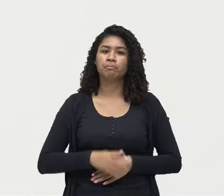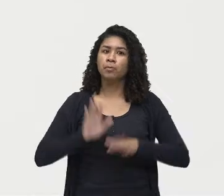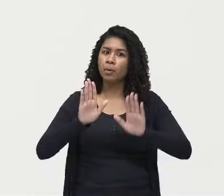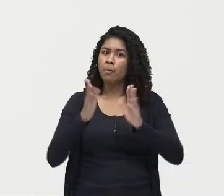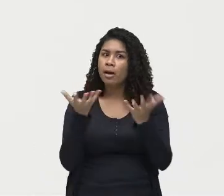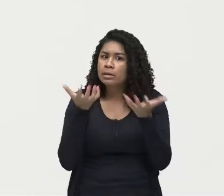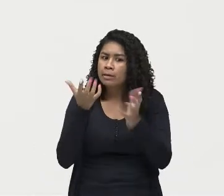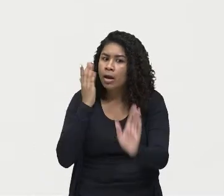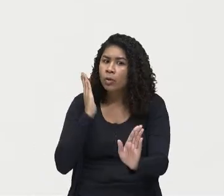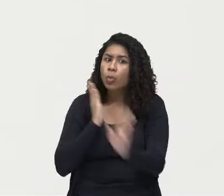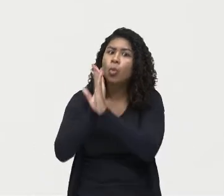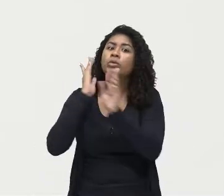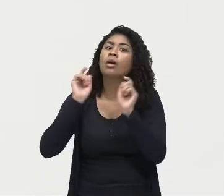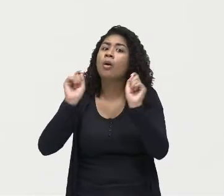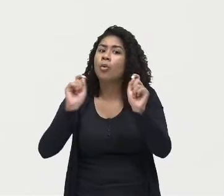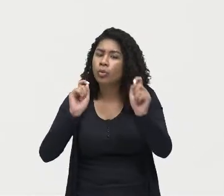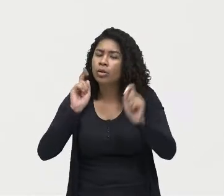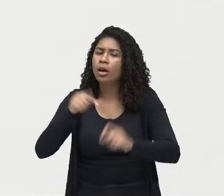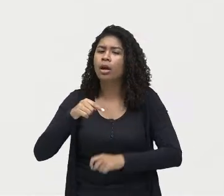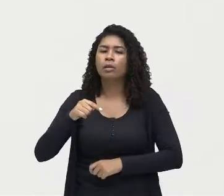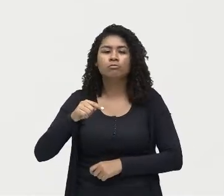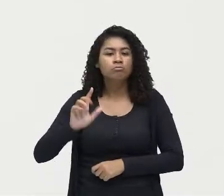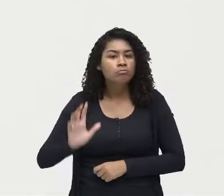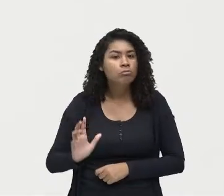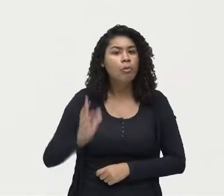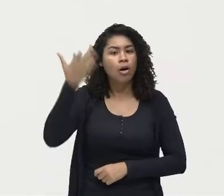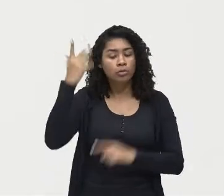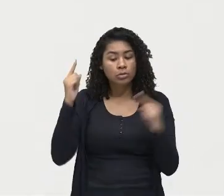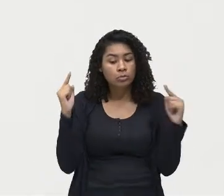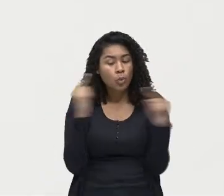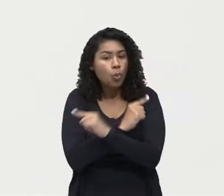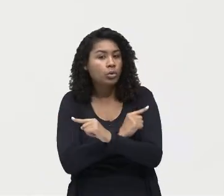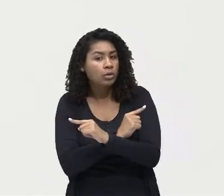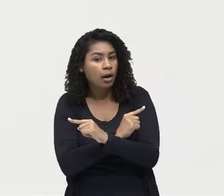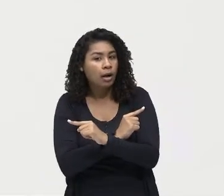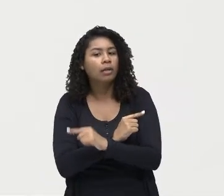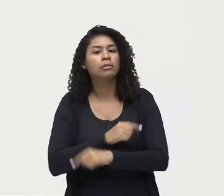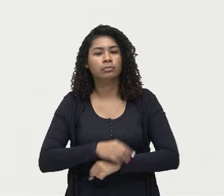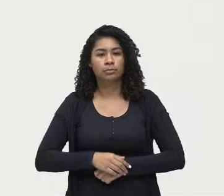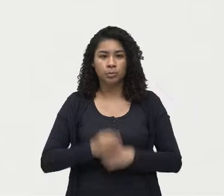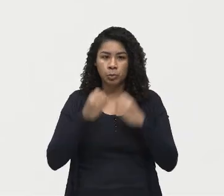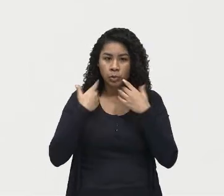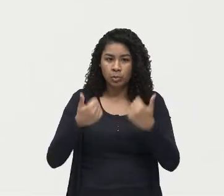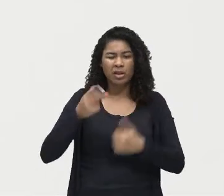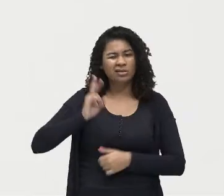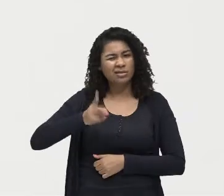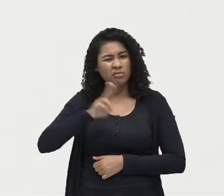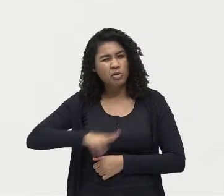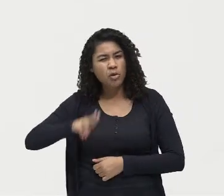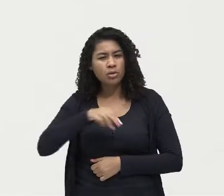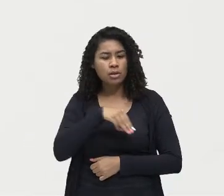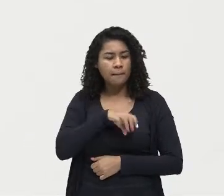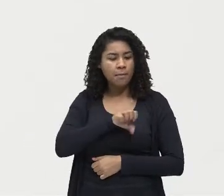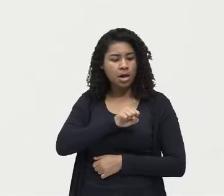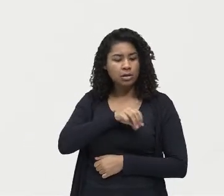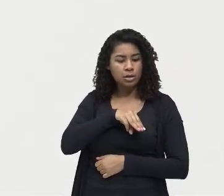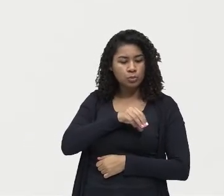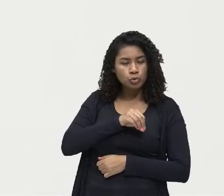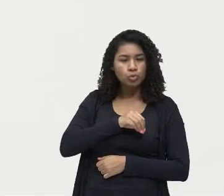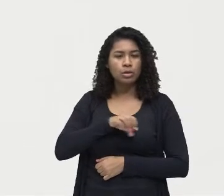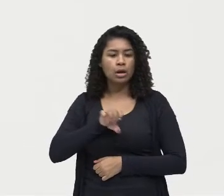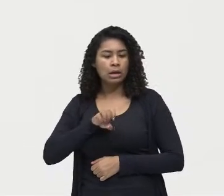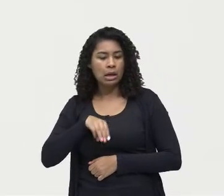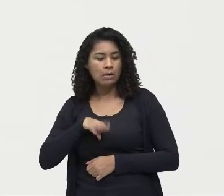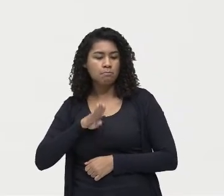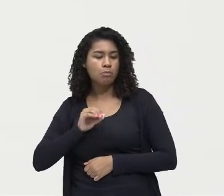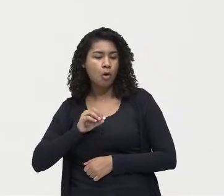fato contrário, um fato oposto. Geralmente é o mesmo e o embora, mas nós não podemos somente